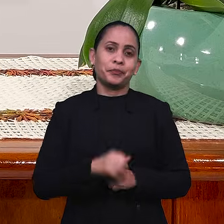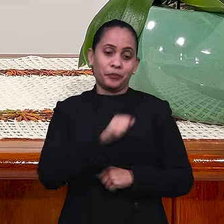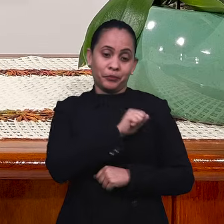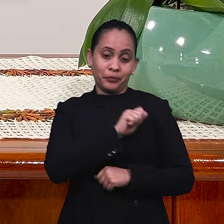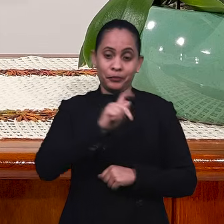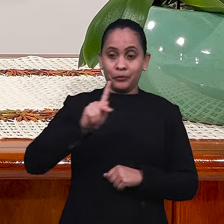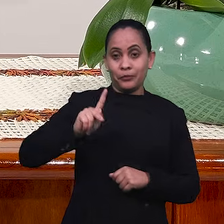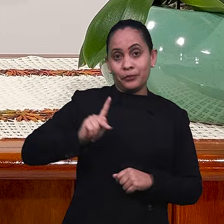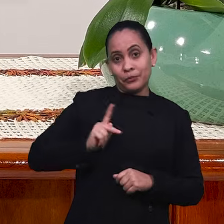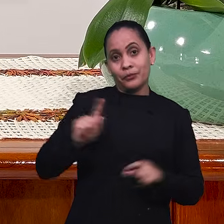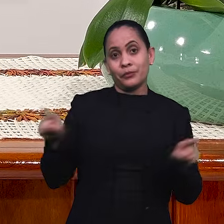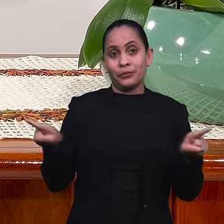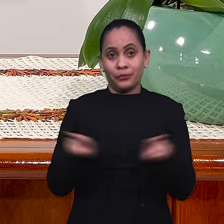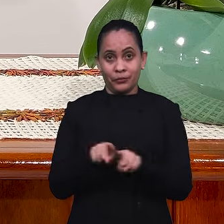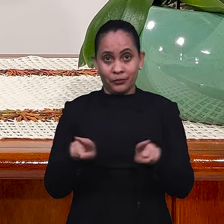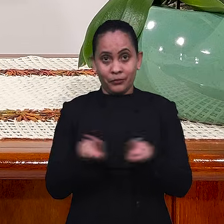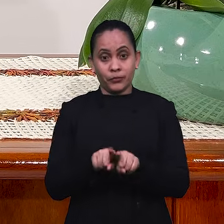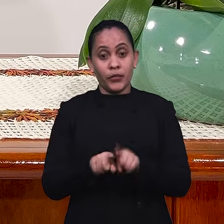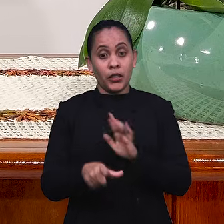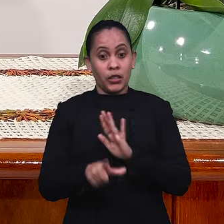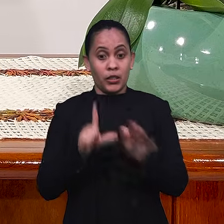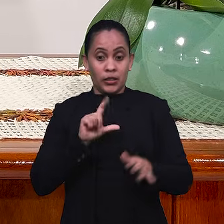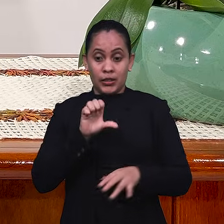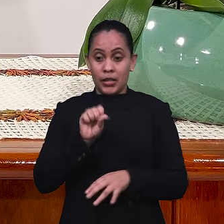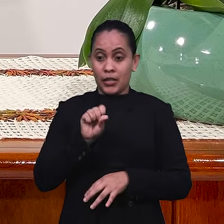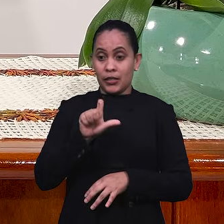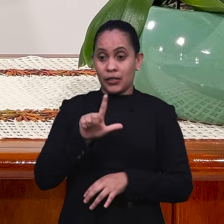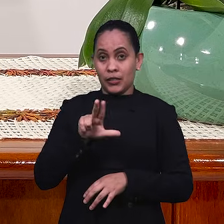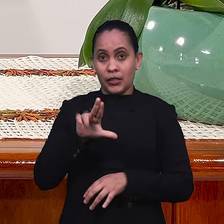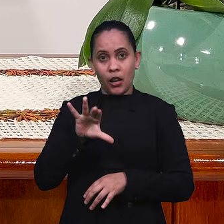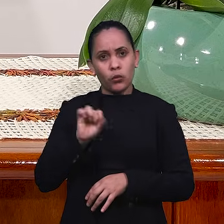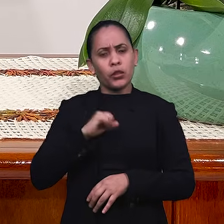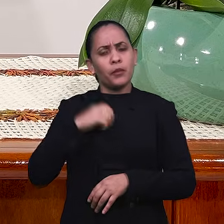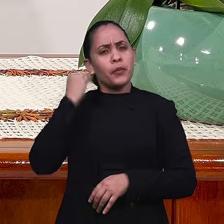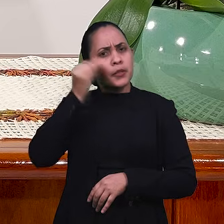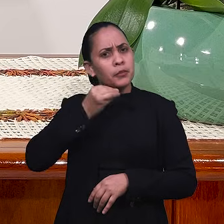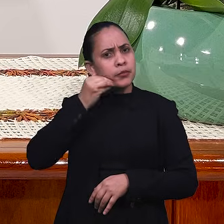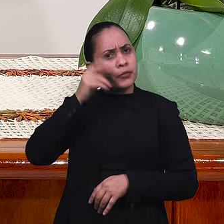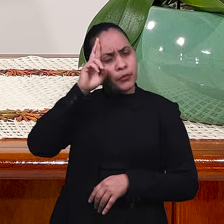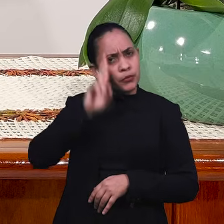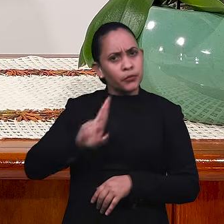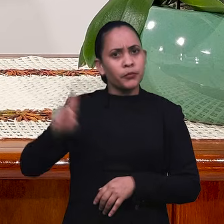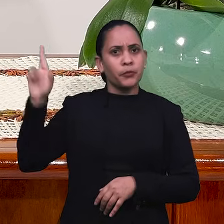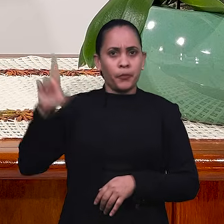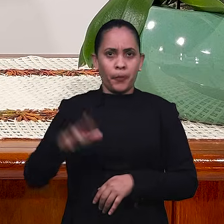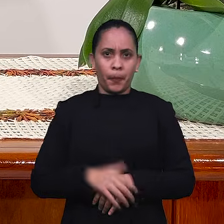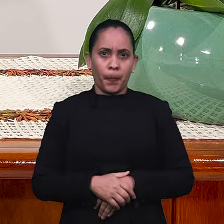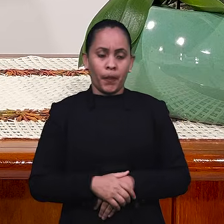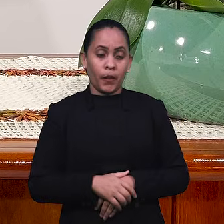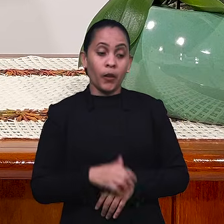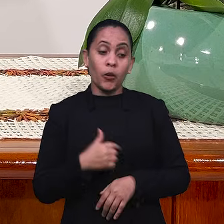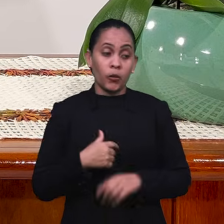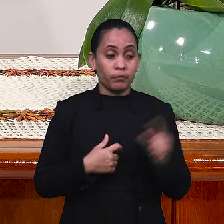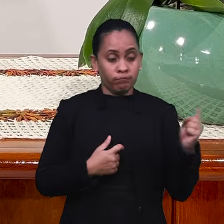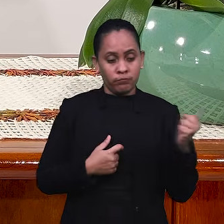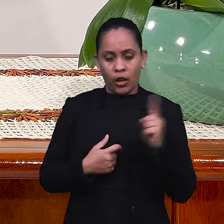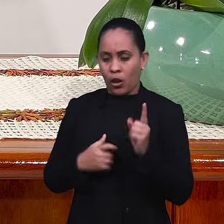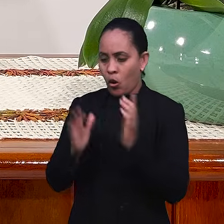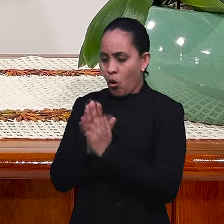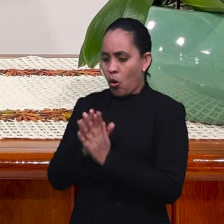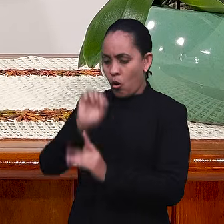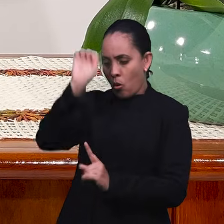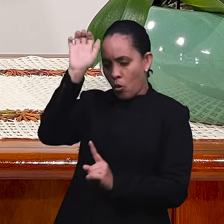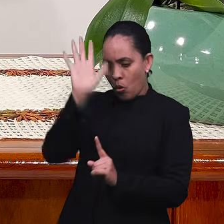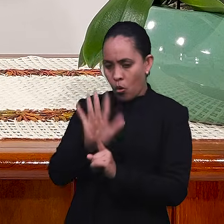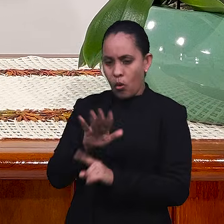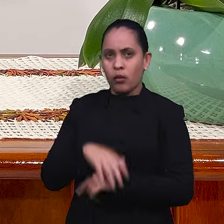Paulo, enquanto era Saulo, teve um encontro com o Senhor, quando Ananias orou com ele, o Senhor enviou